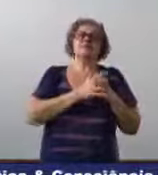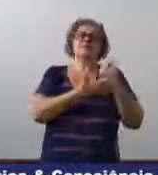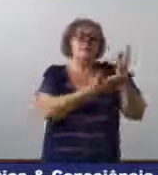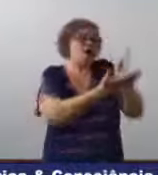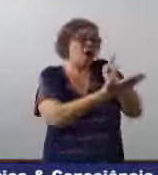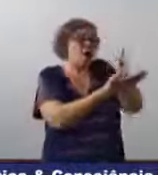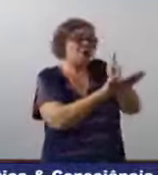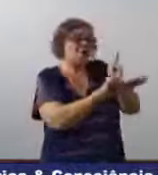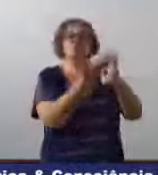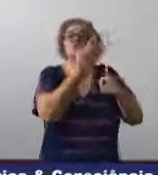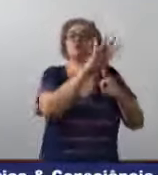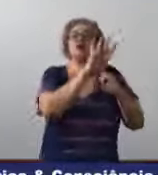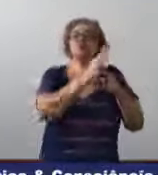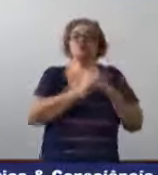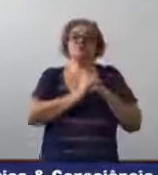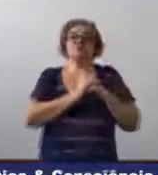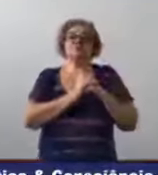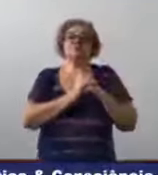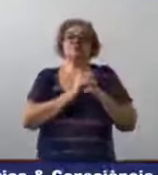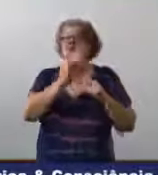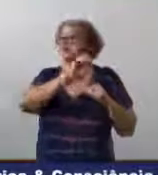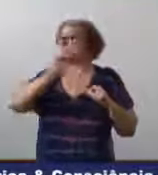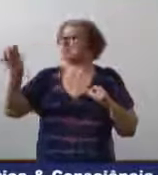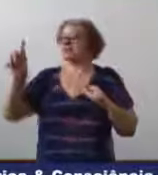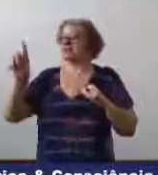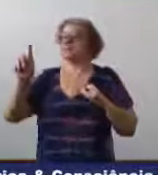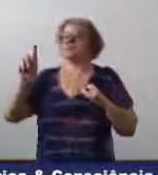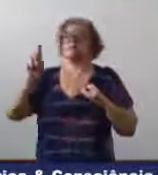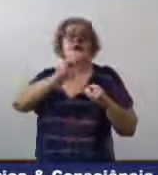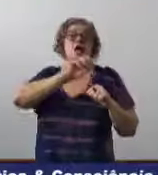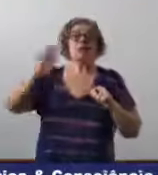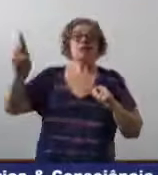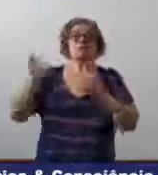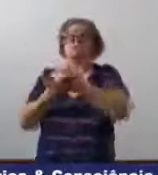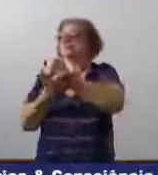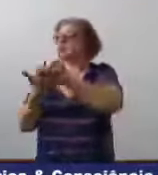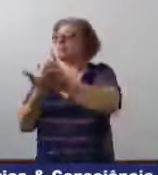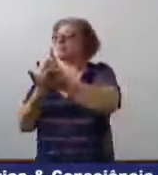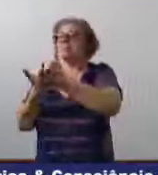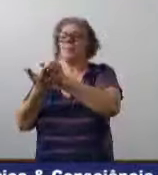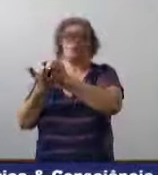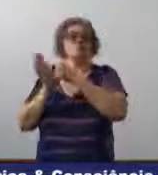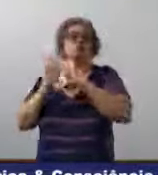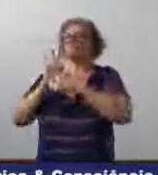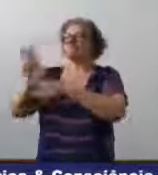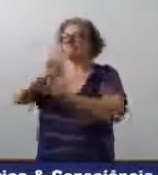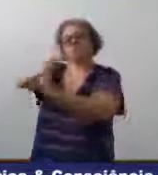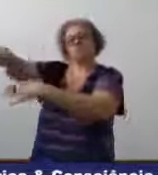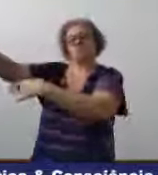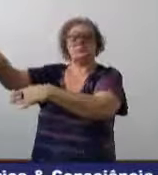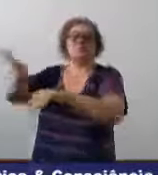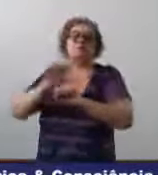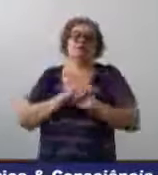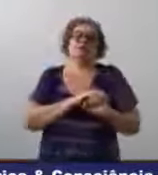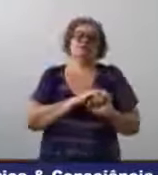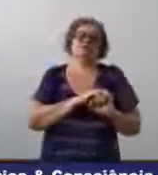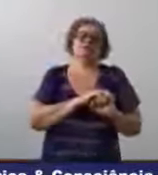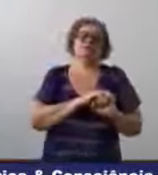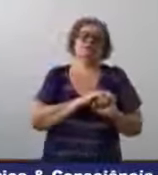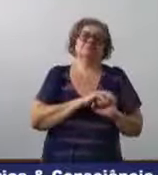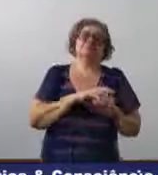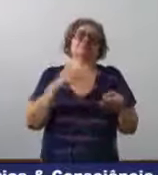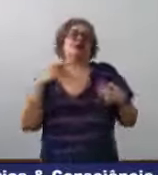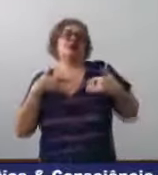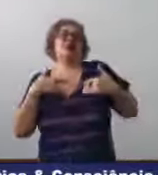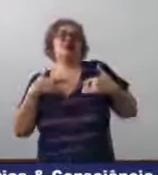efeito placebo. O remédio não é indicado e não mostrou ter sucesso na cura de um determinado mal. É o